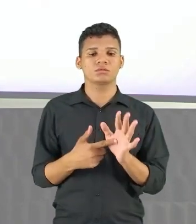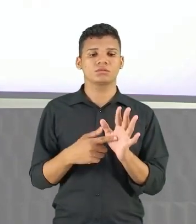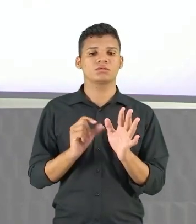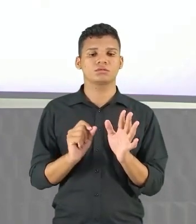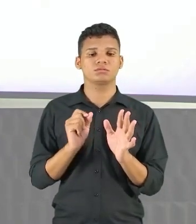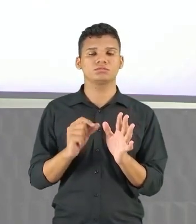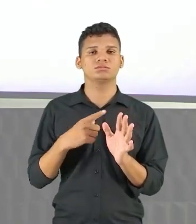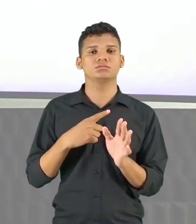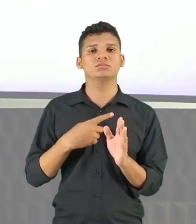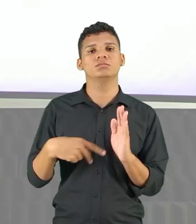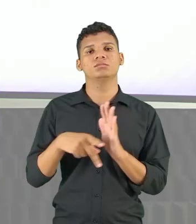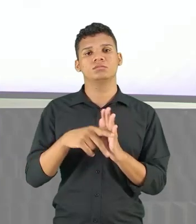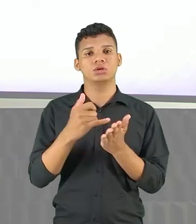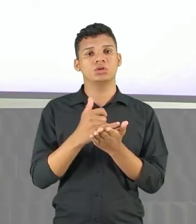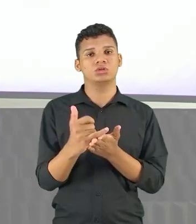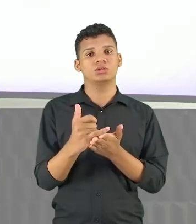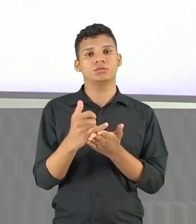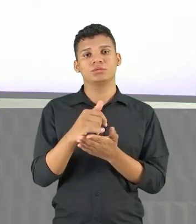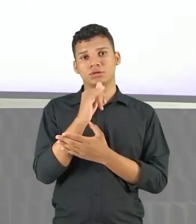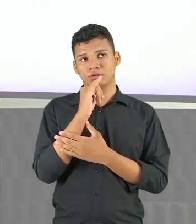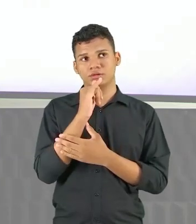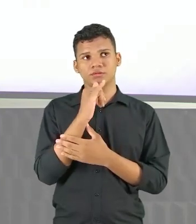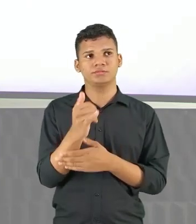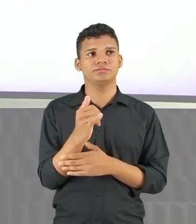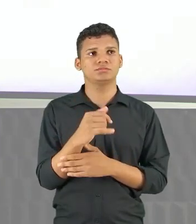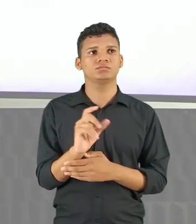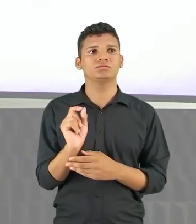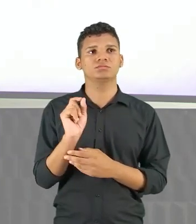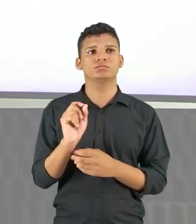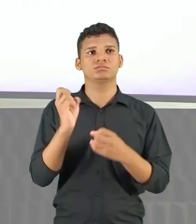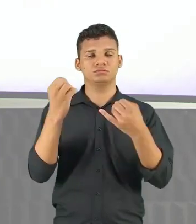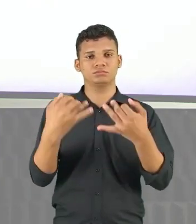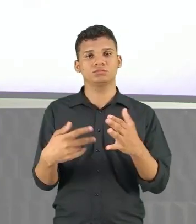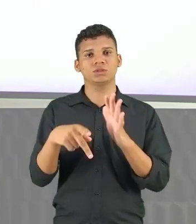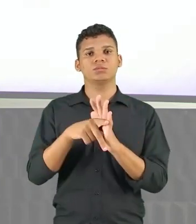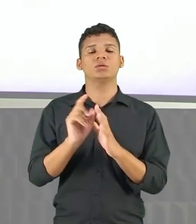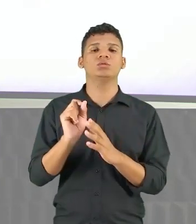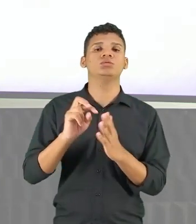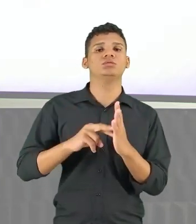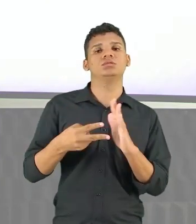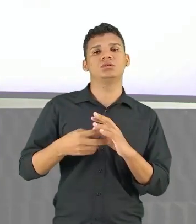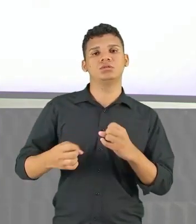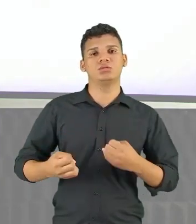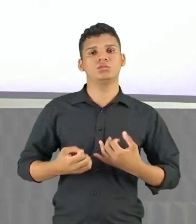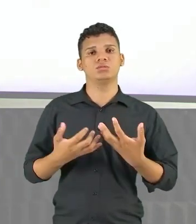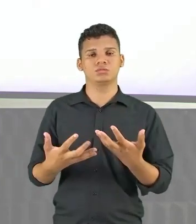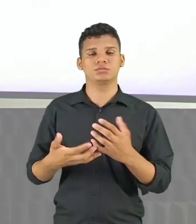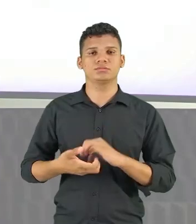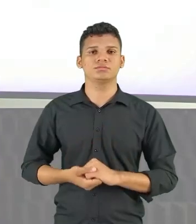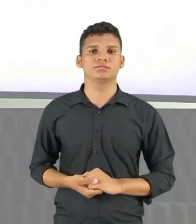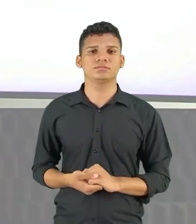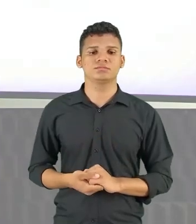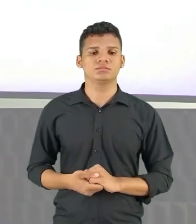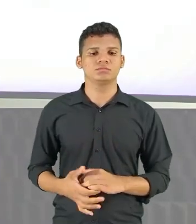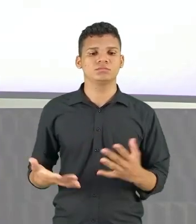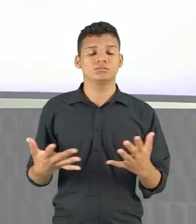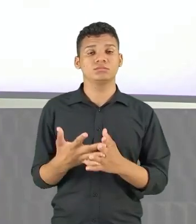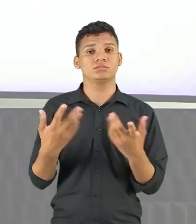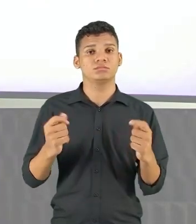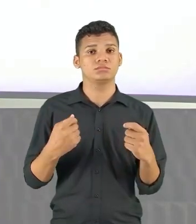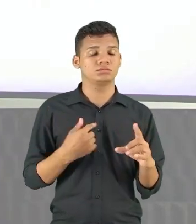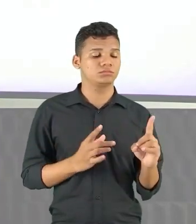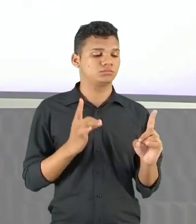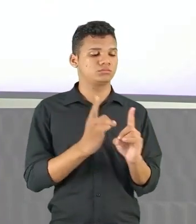a introdução de alguma coisa. Por isso que ele fala, é introduzido pela expressão. Aí eu preciso tentar